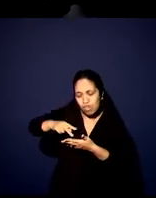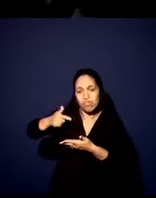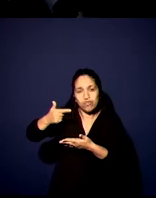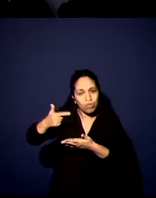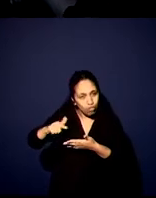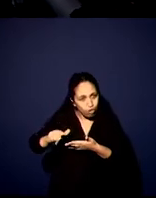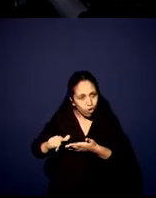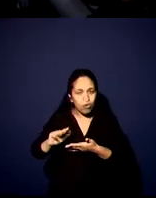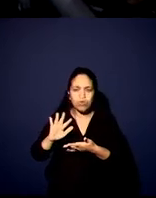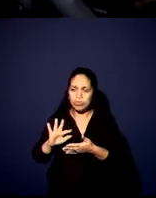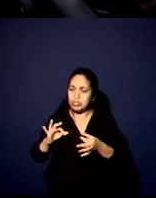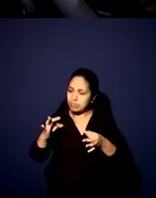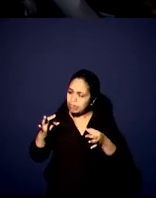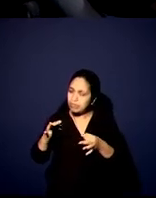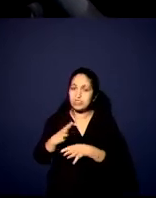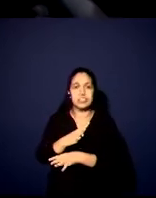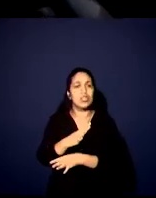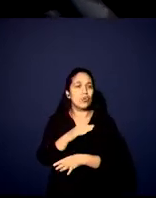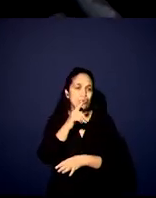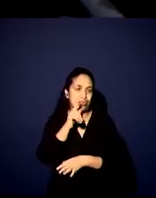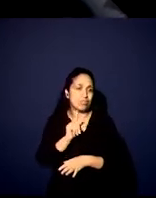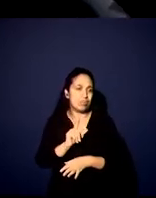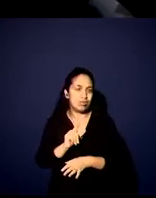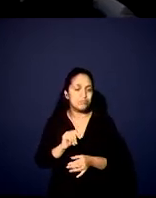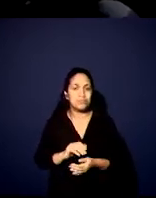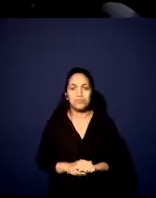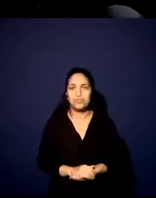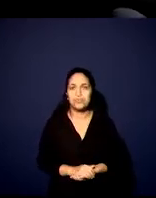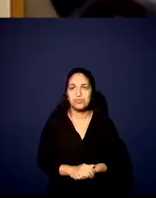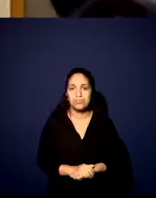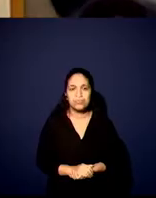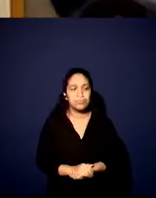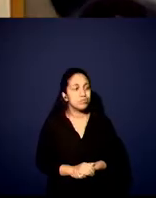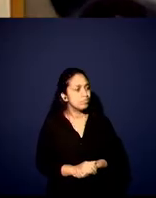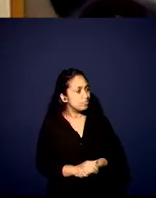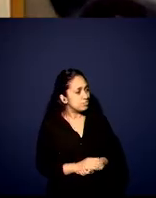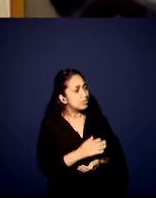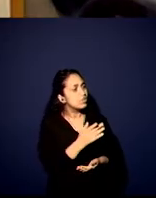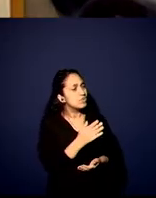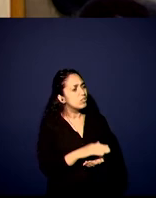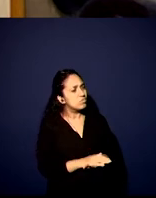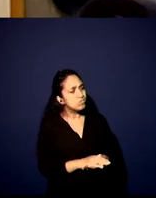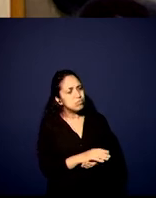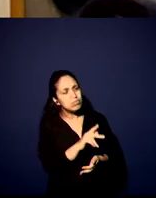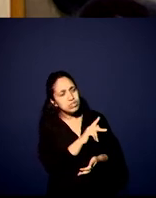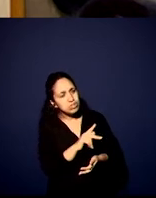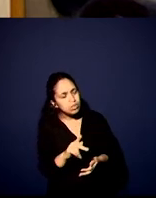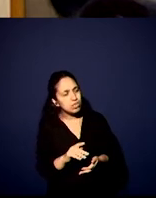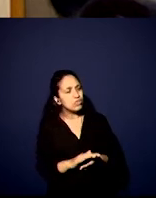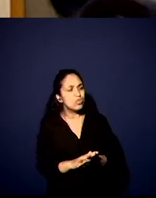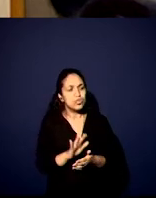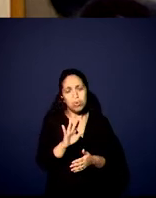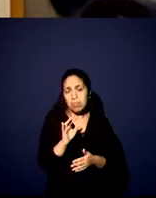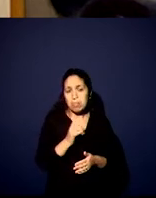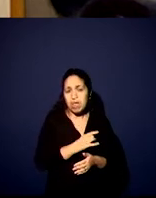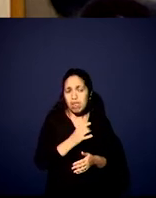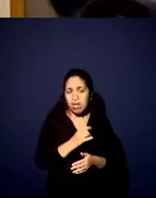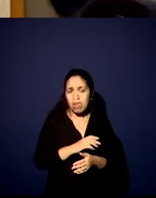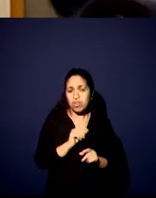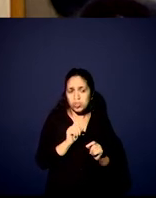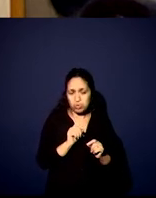que precisam ter uma finalização por parte do congresso nacional Presidente um dos temores dos agentes econômicos